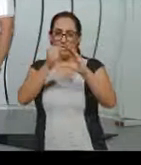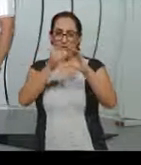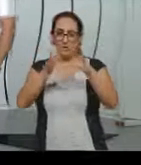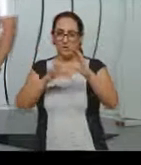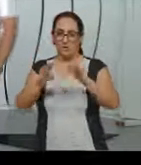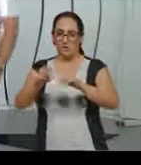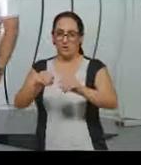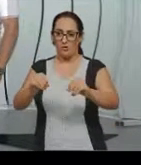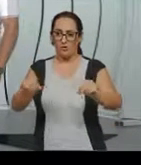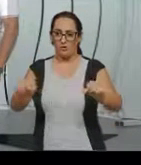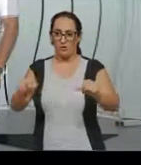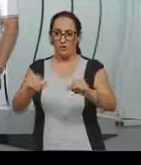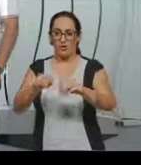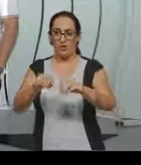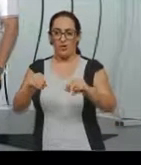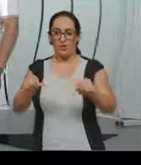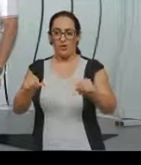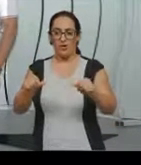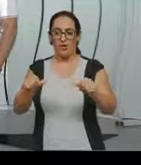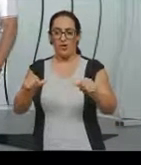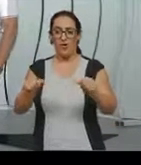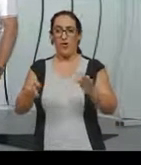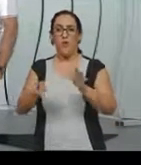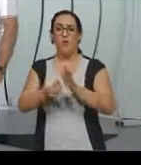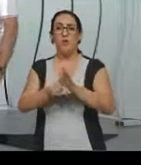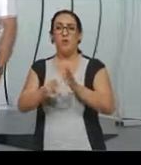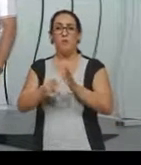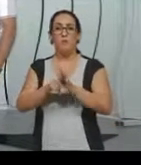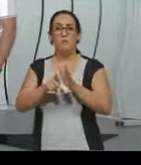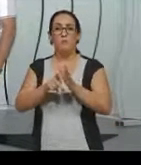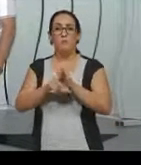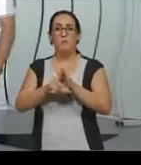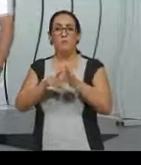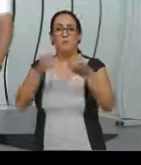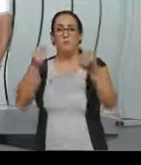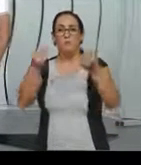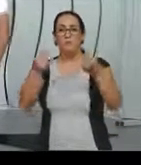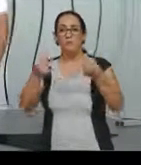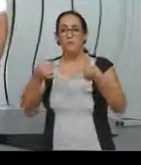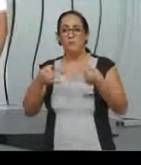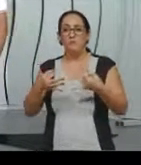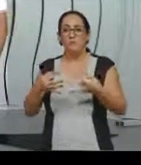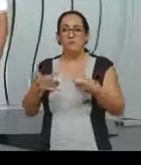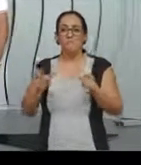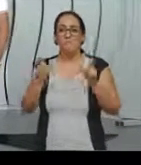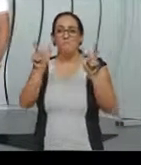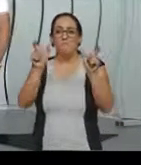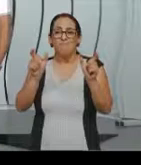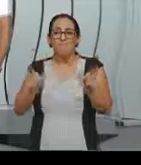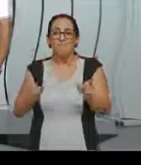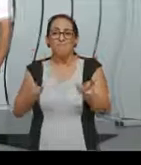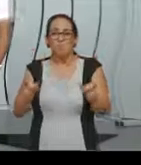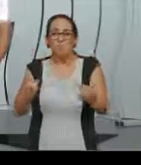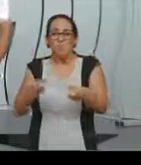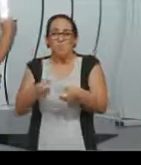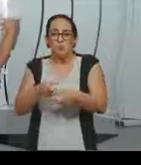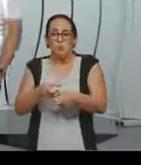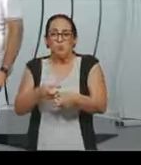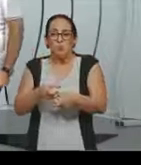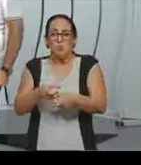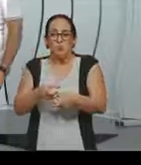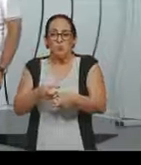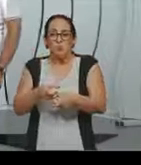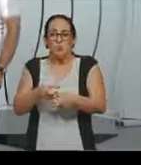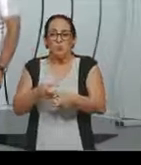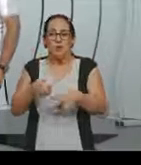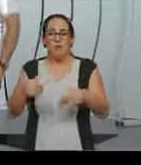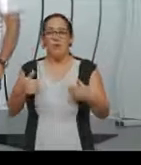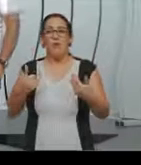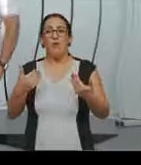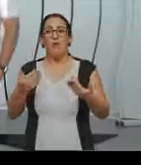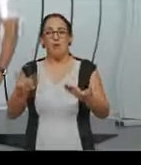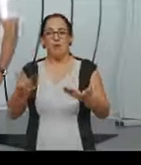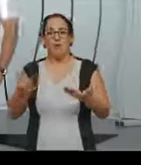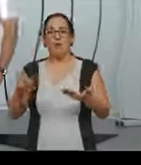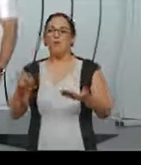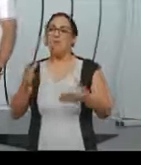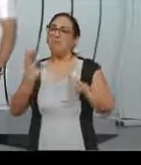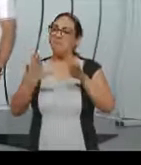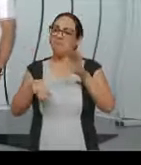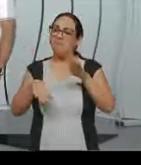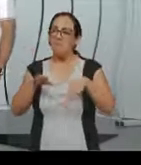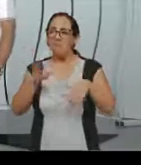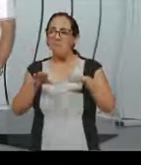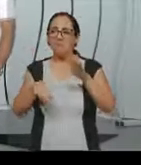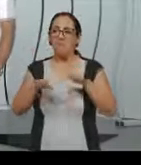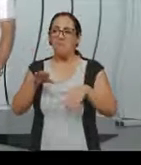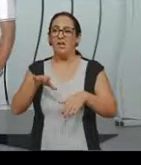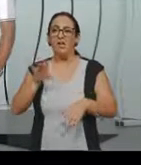territorial, uma das regiões do Brasil com menor número de pessoas ainda, tá? Então, dentre as talvez perca